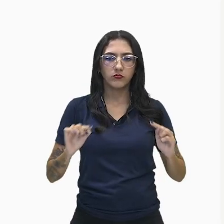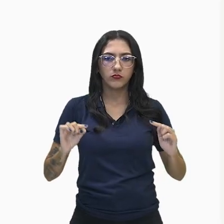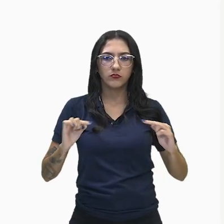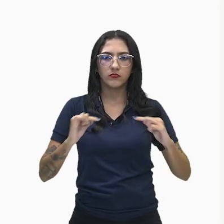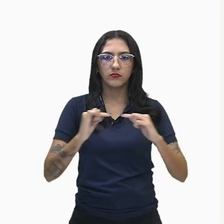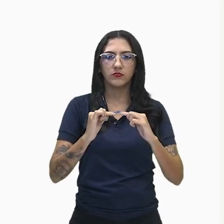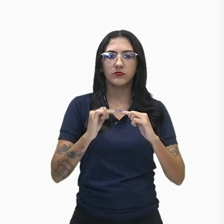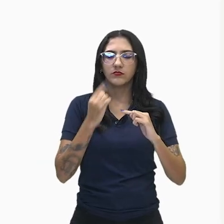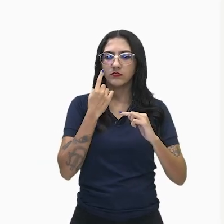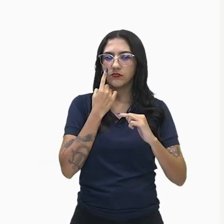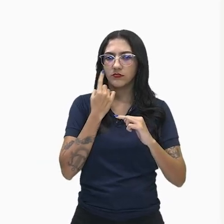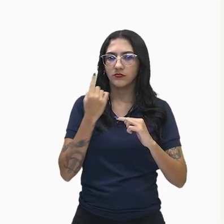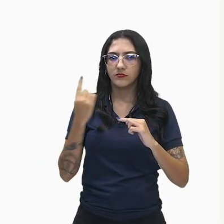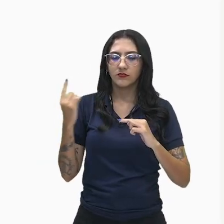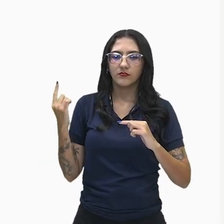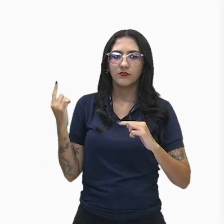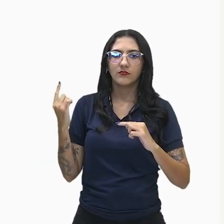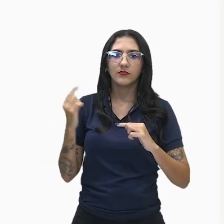aqui, ó, o triângulo